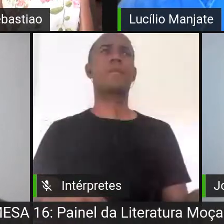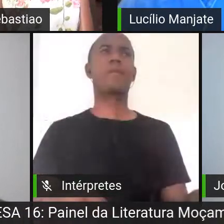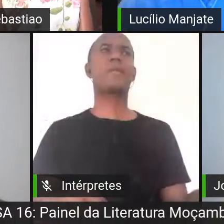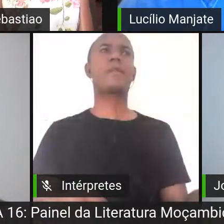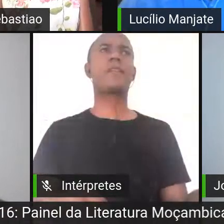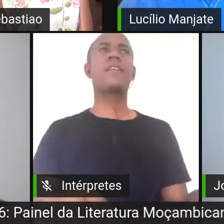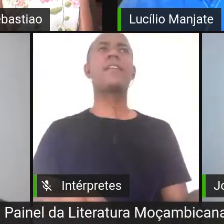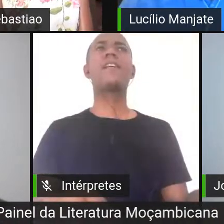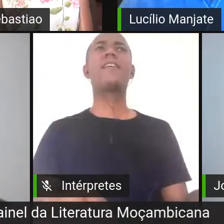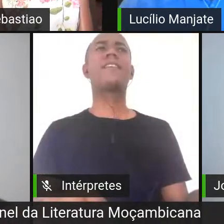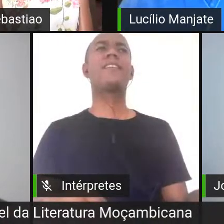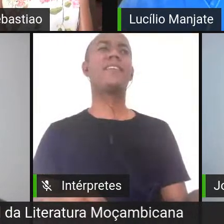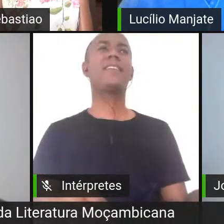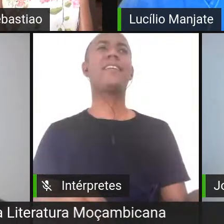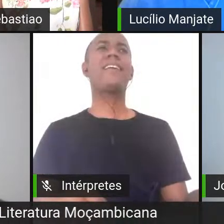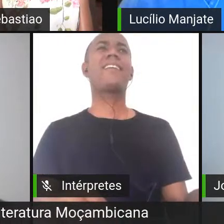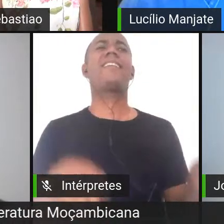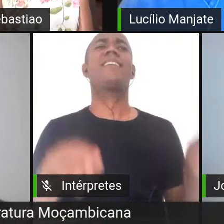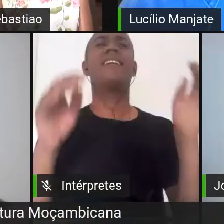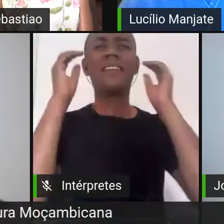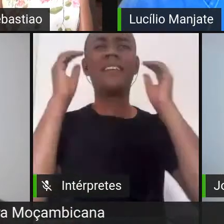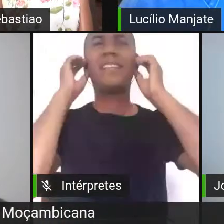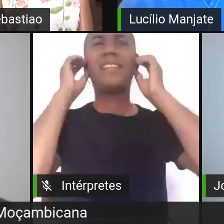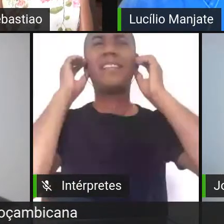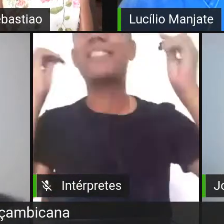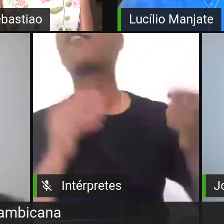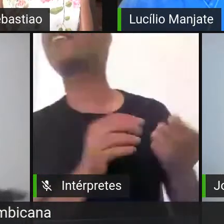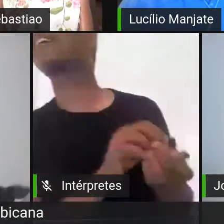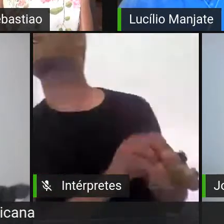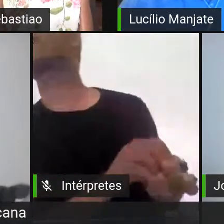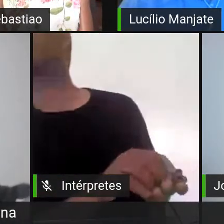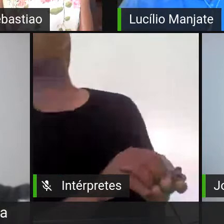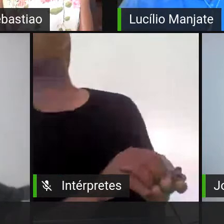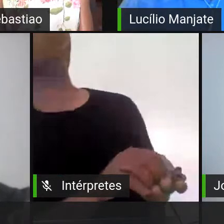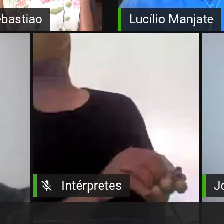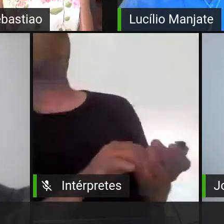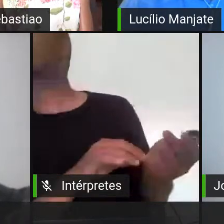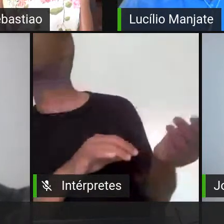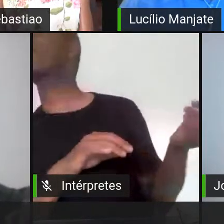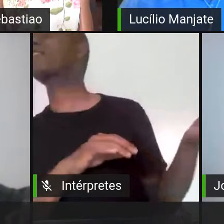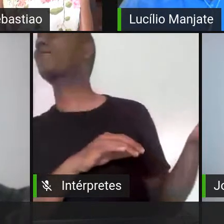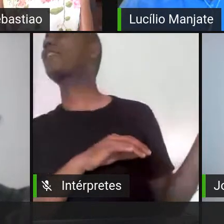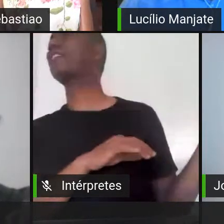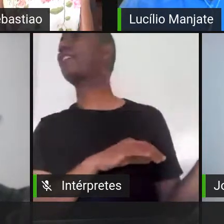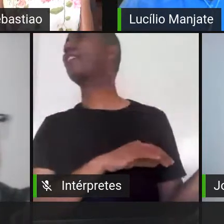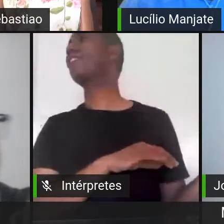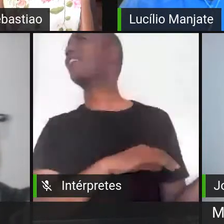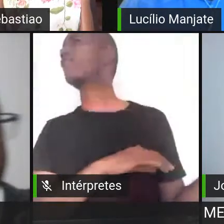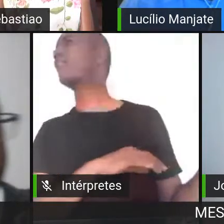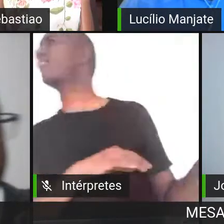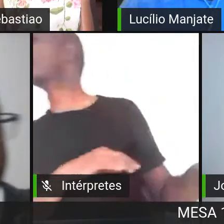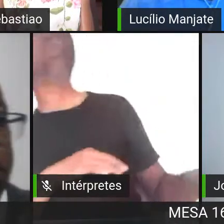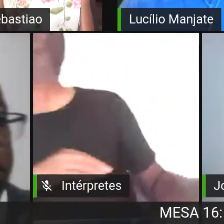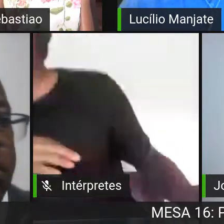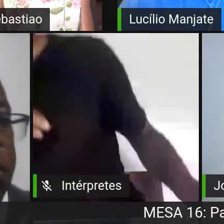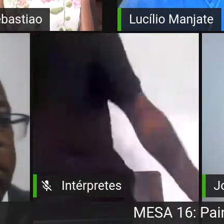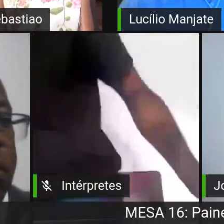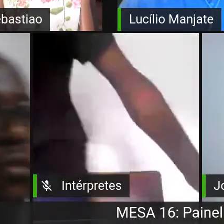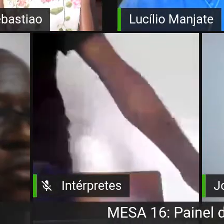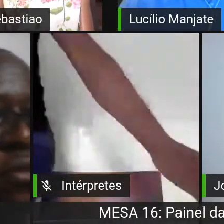tentar entender, não é? Na minha perspectiva, o que é que aconteceu para, depois de 20 anos de